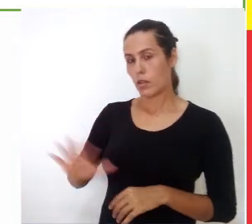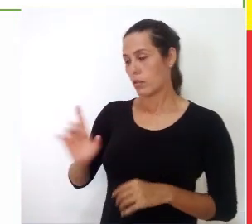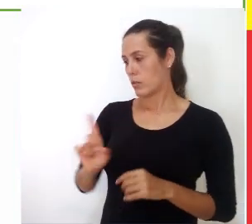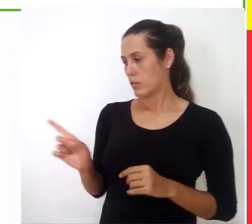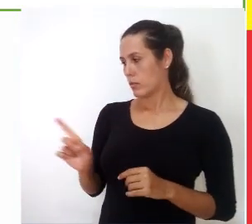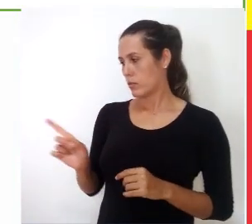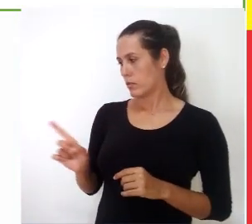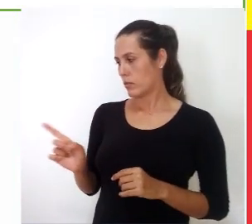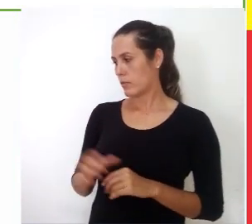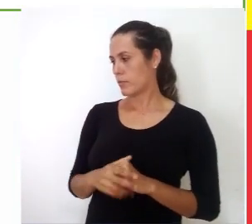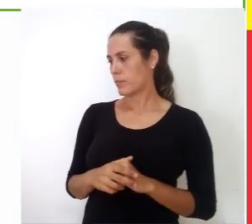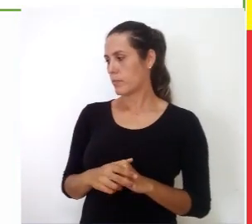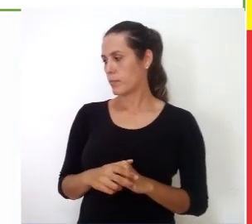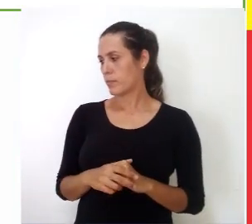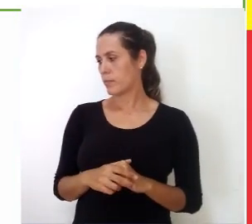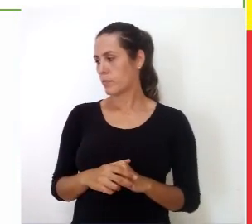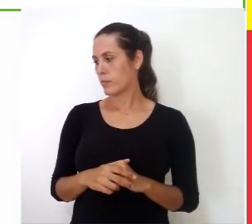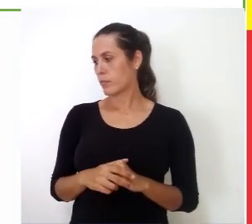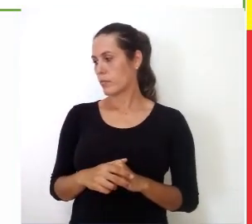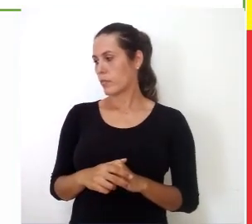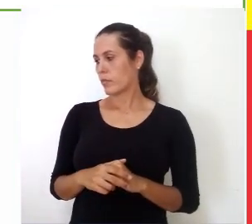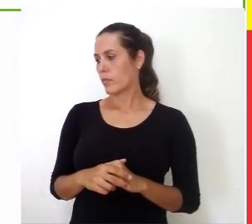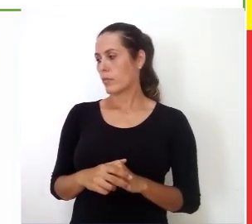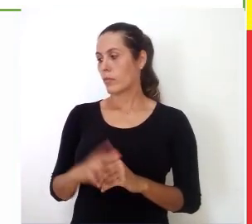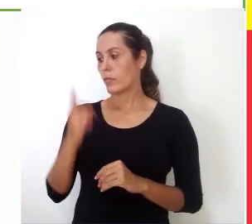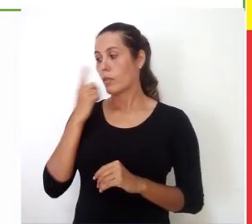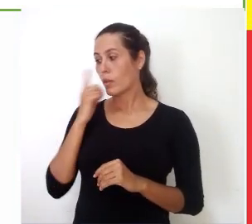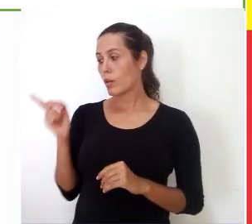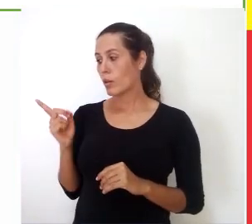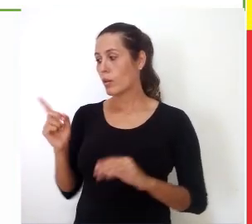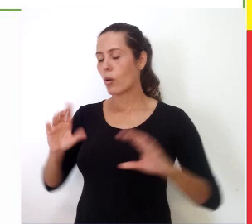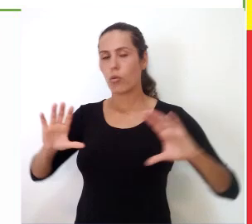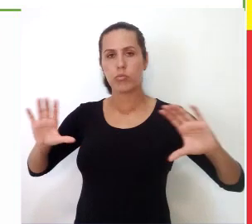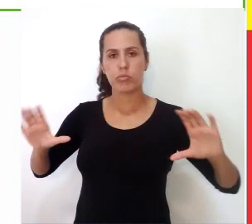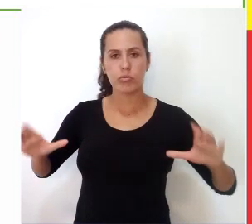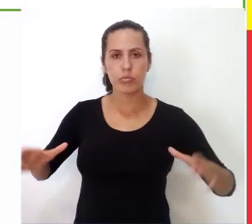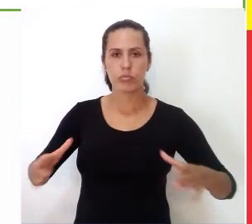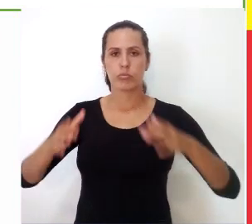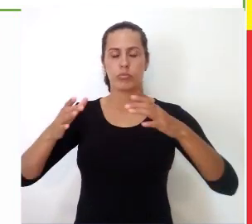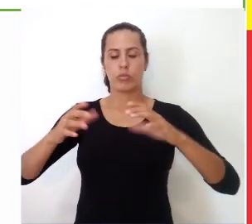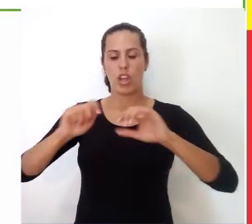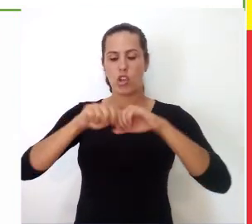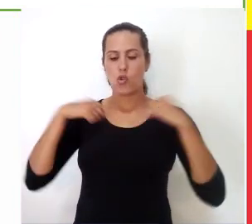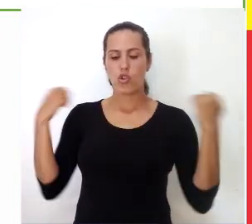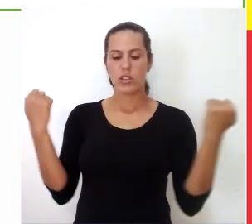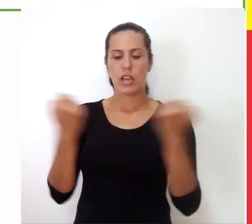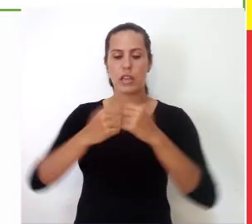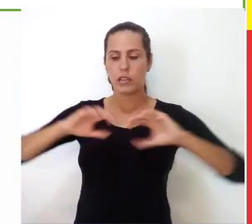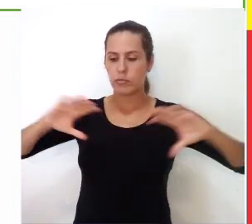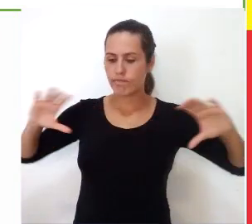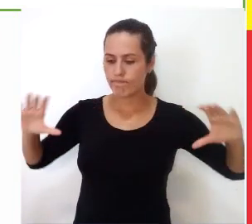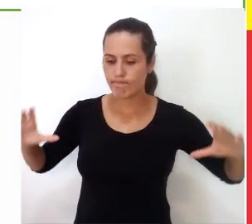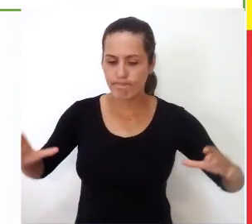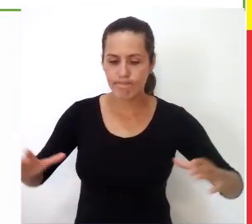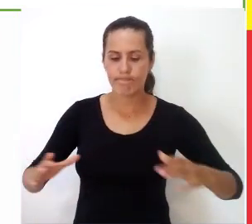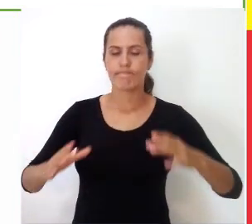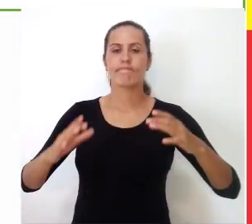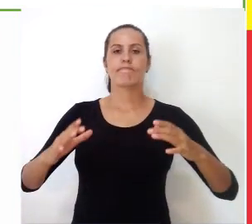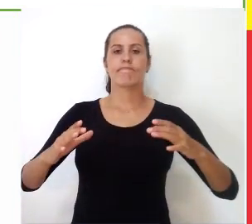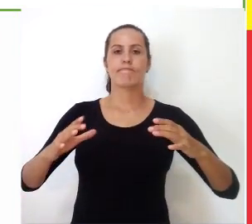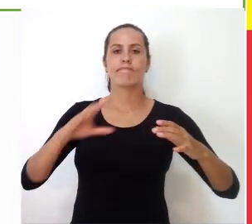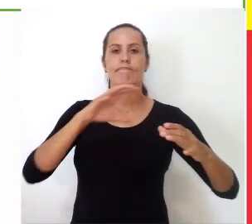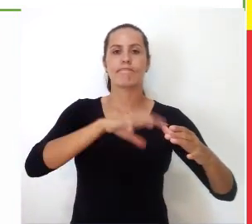só aqui, essa metáfora, essa figura, sociedade. Olha aí a questão da construção, certo?